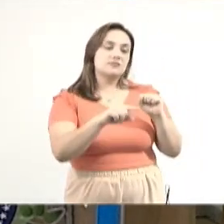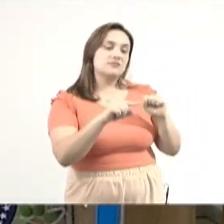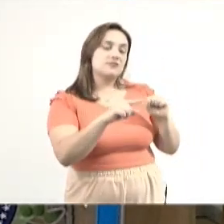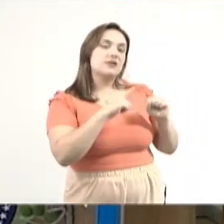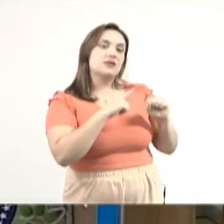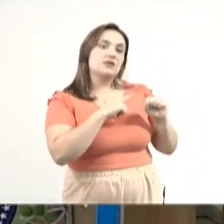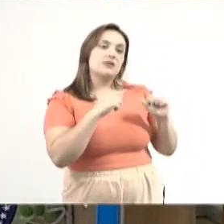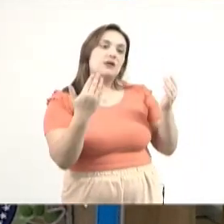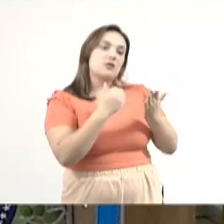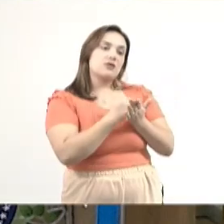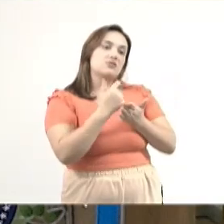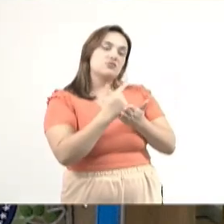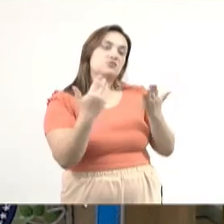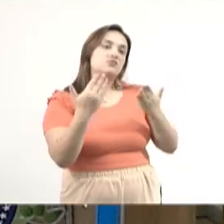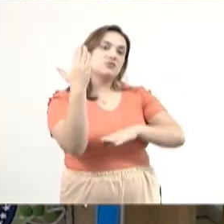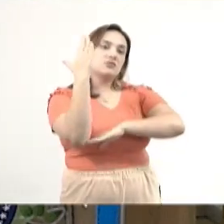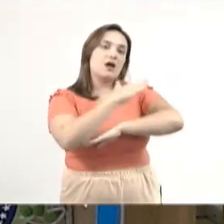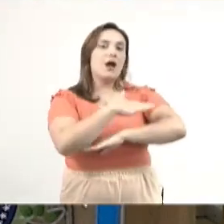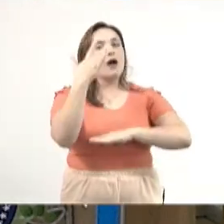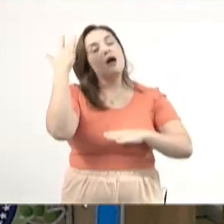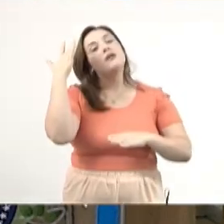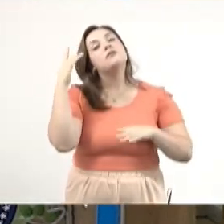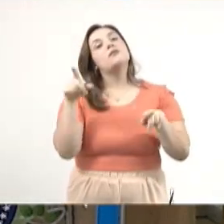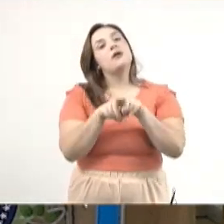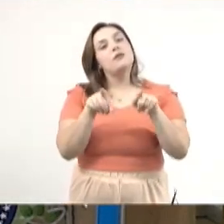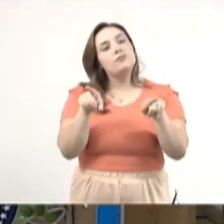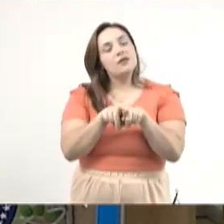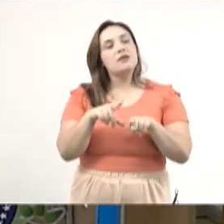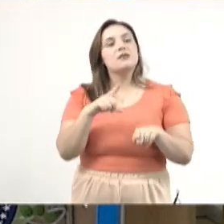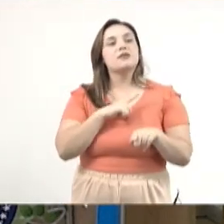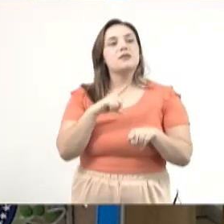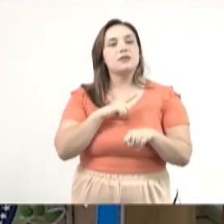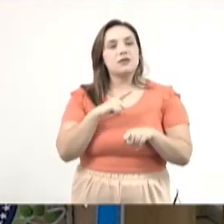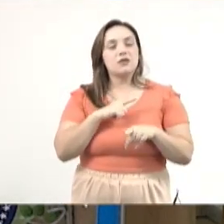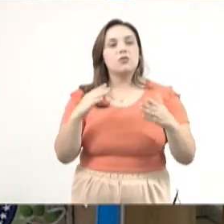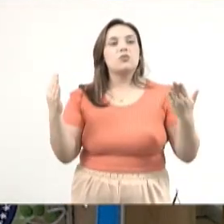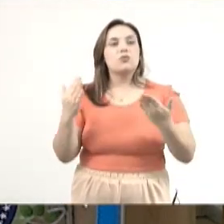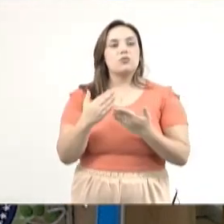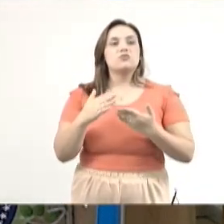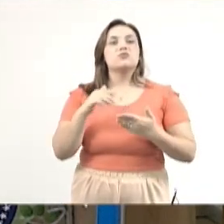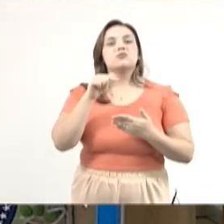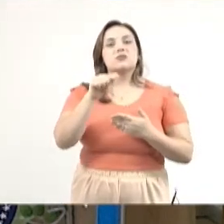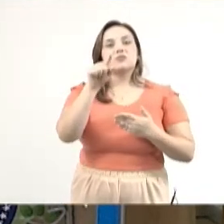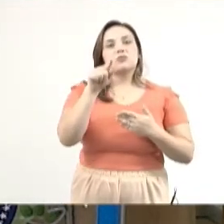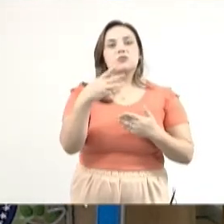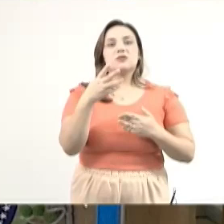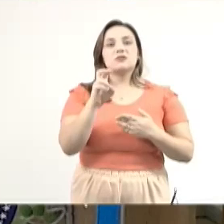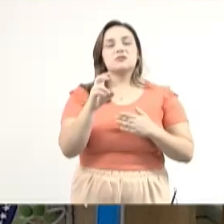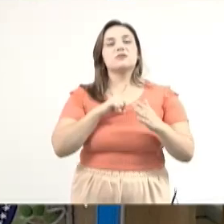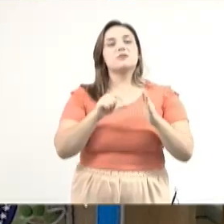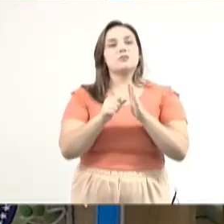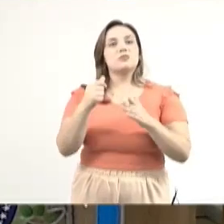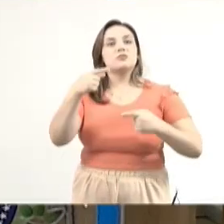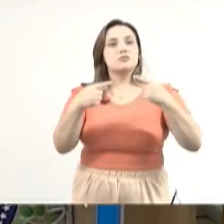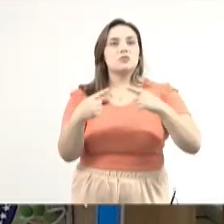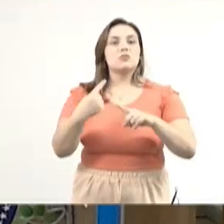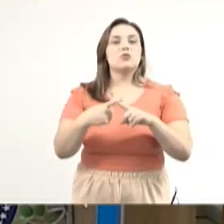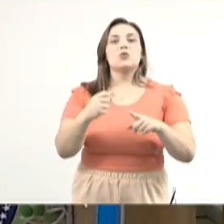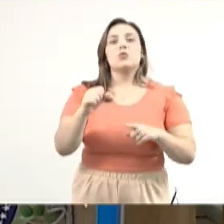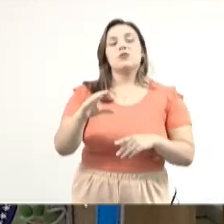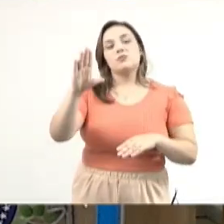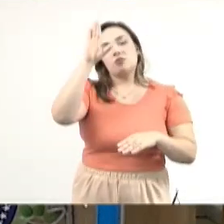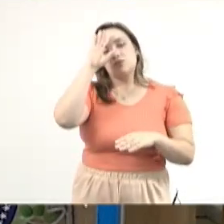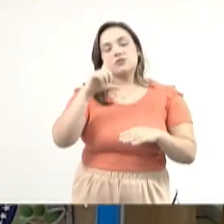programação de hoje à tarde, amanhã a gente também tem programação ao vivo aqui na TV Alemes, 7h45 da manhã, a primeira discussão, porque às 8 horas da